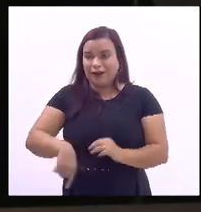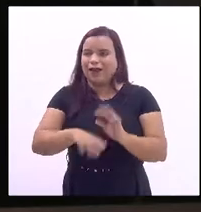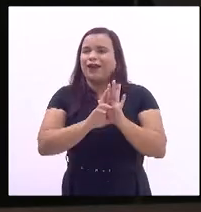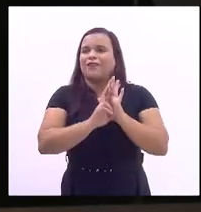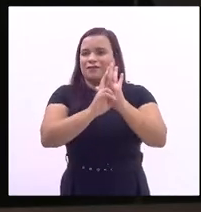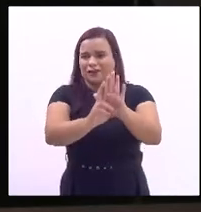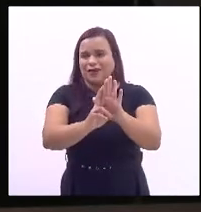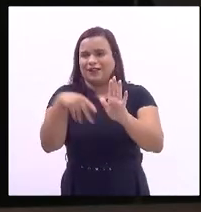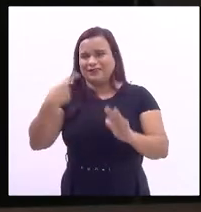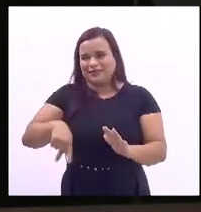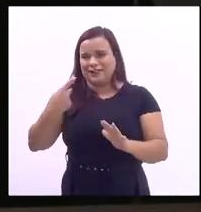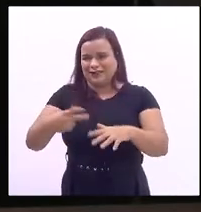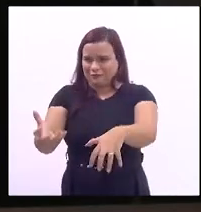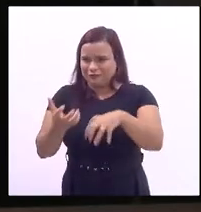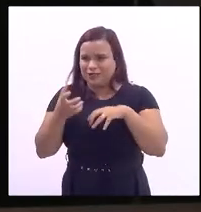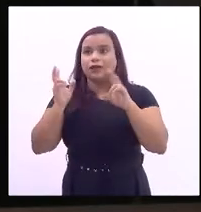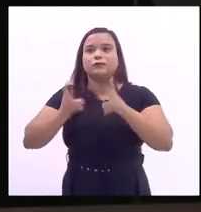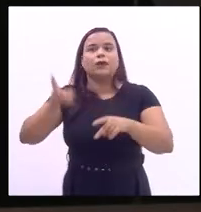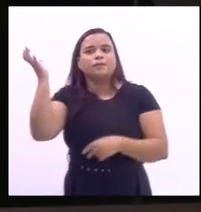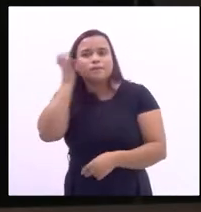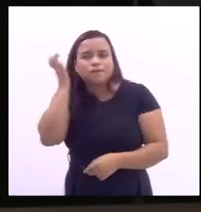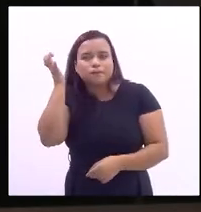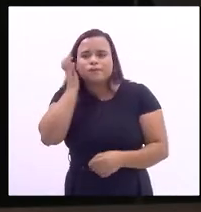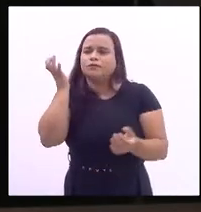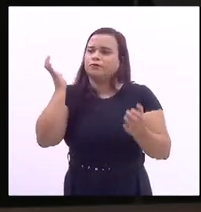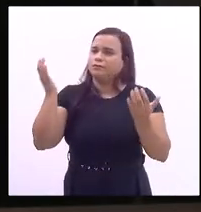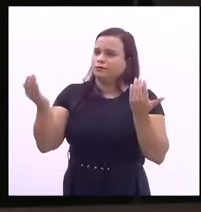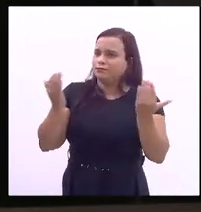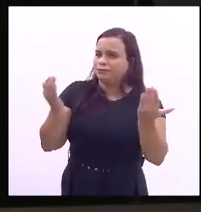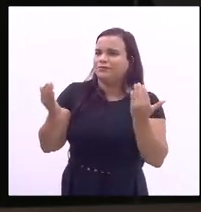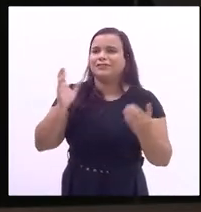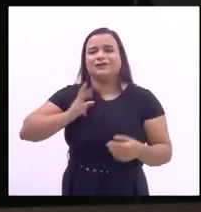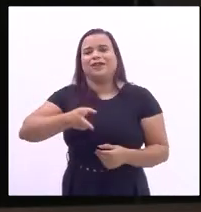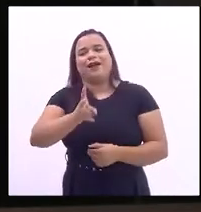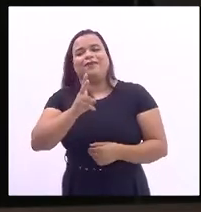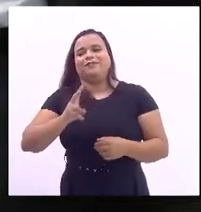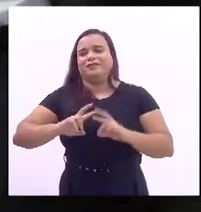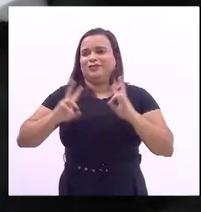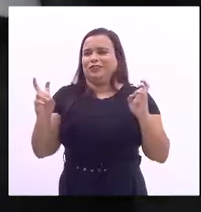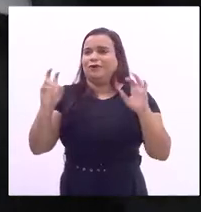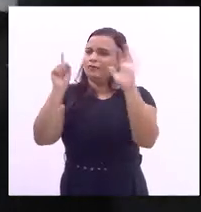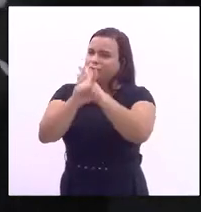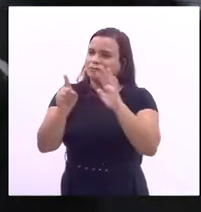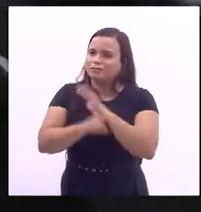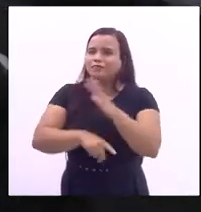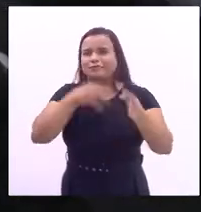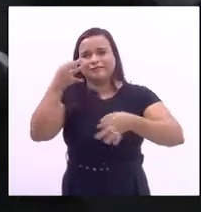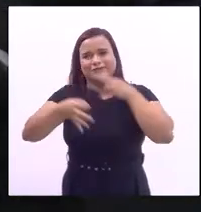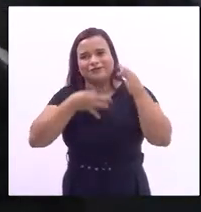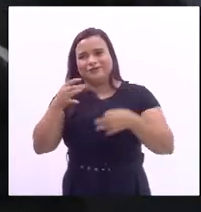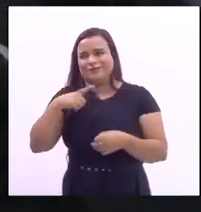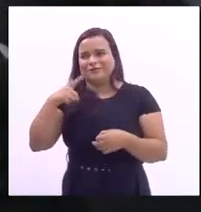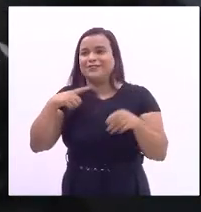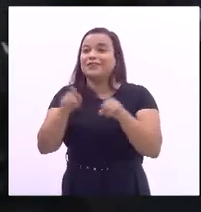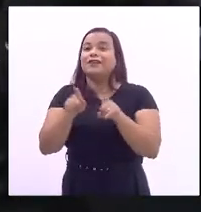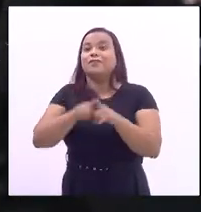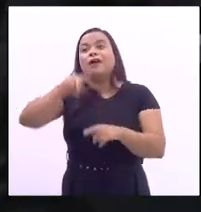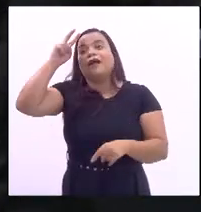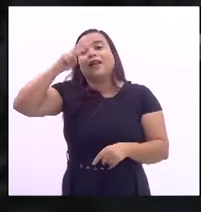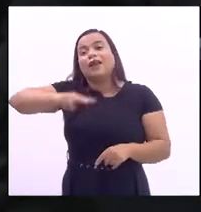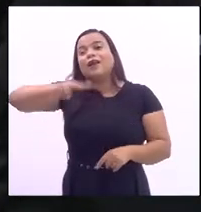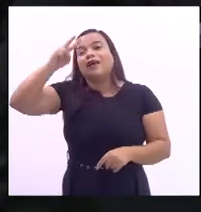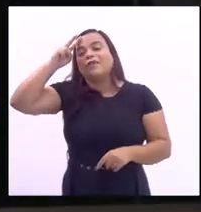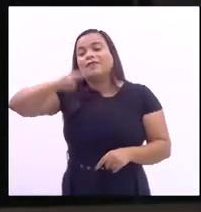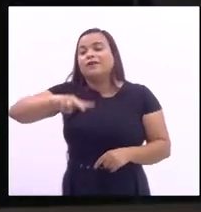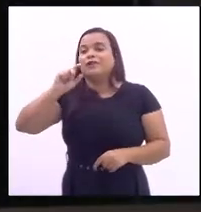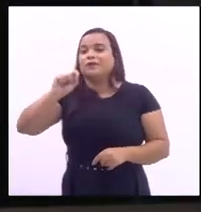desse pagamento sempre tão sensato sempre tão lúcido nos seus questionamentos e fazer a lembrança também